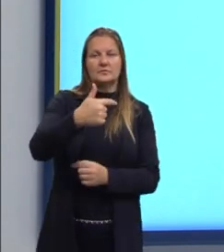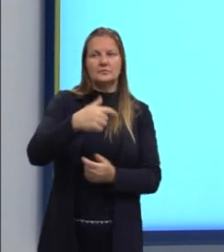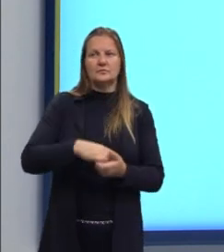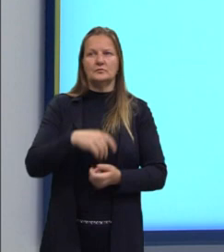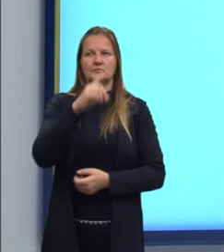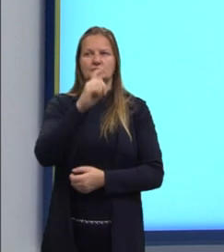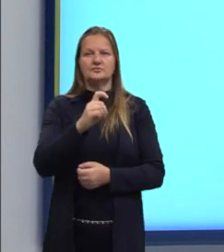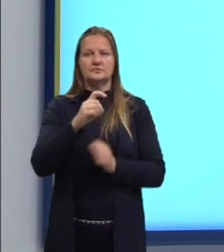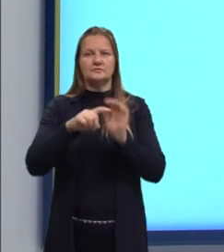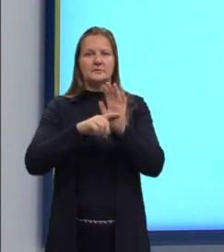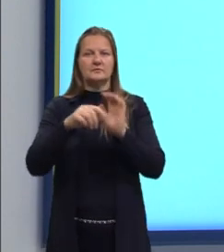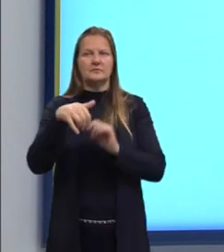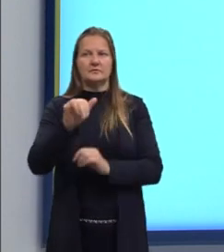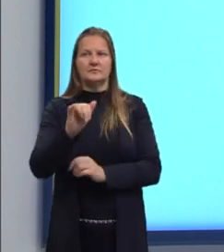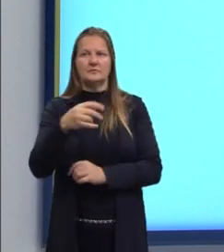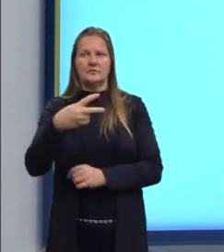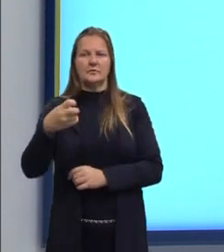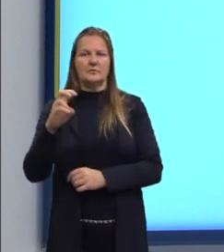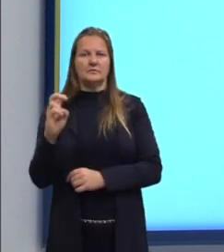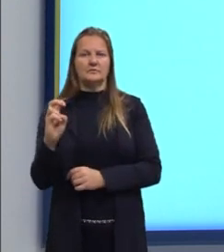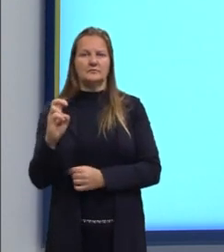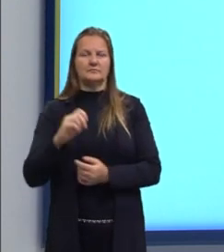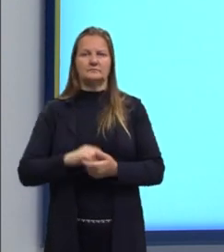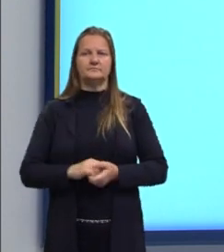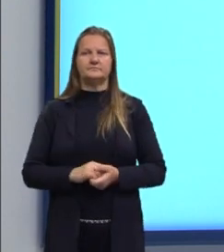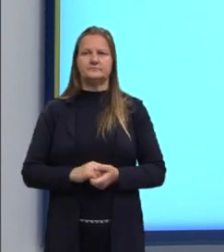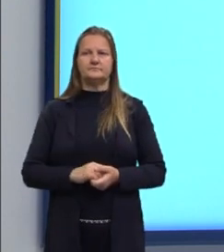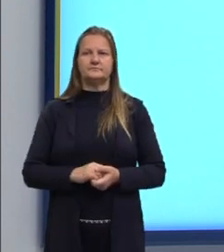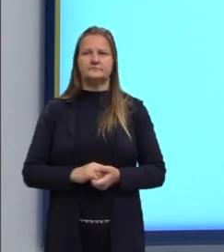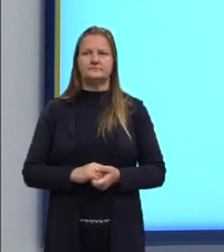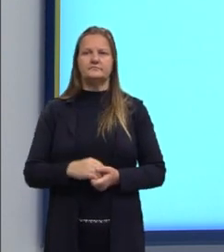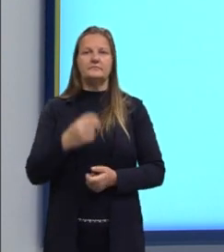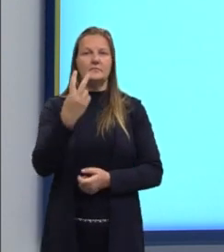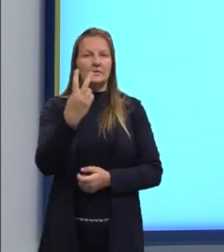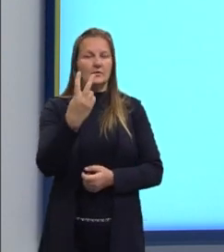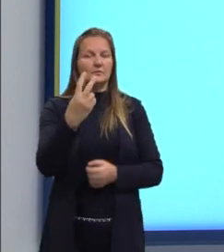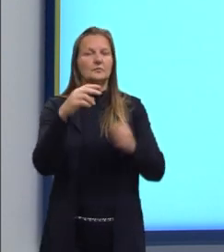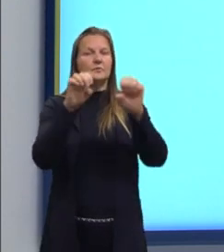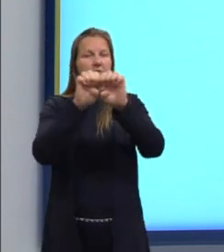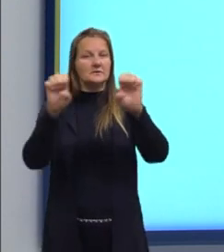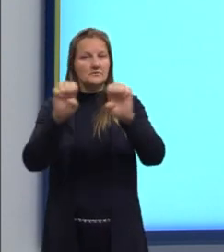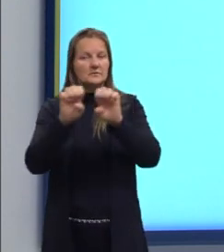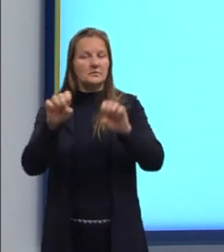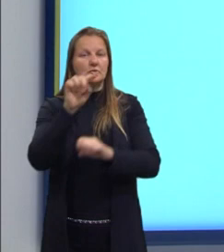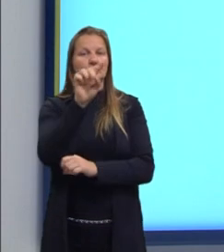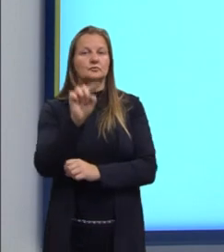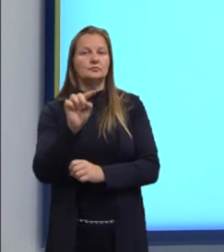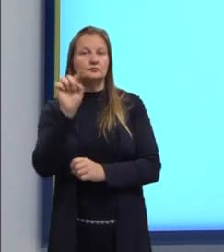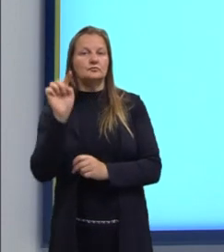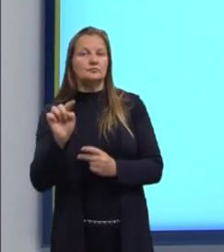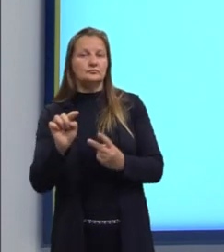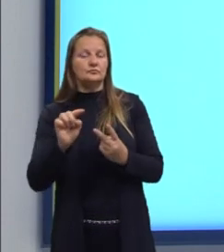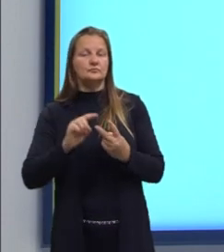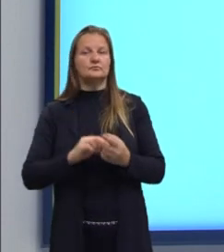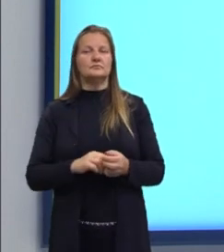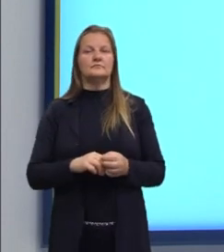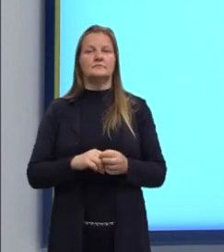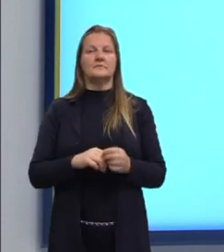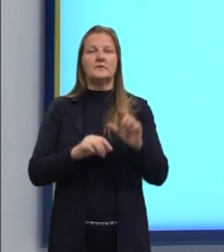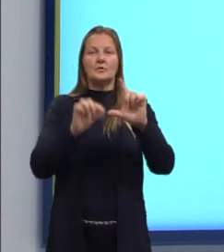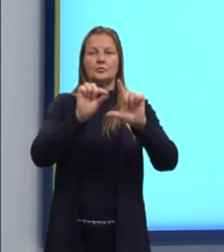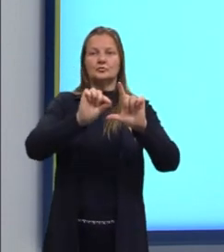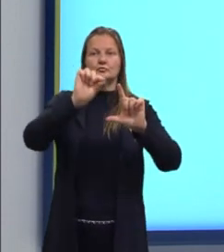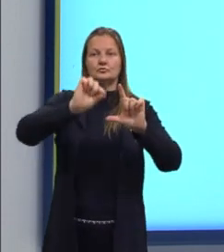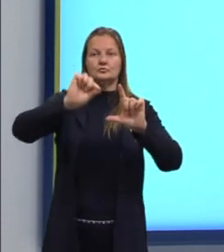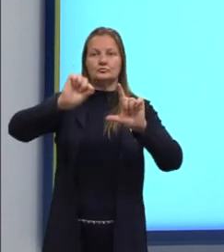x - y = 5 então duas equações duas incógnitas ao traçarmos